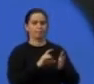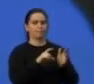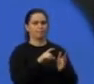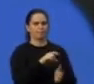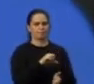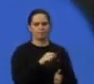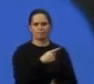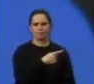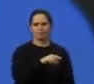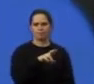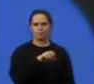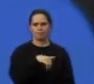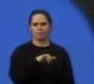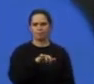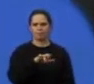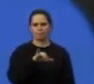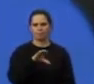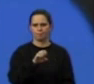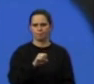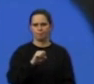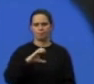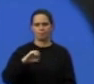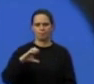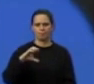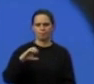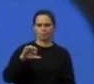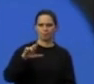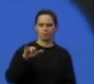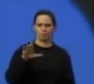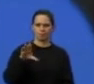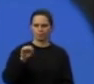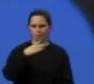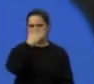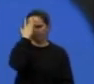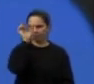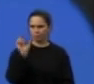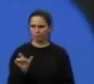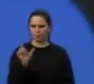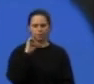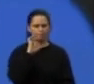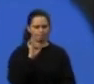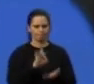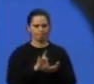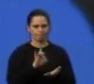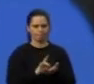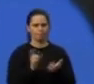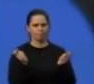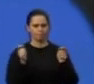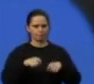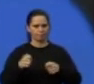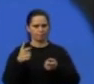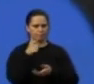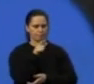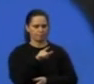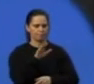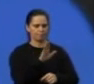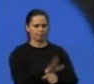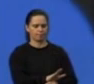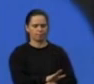socorros é algo que deve ser feito por pessoal altamente capacitado.